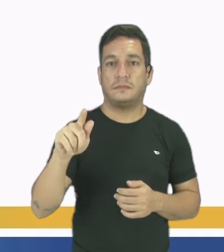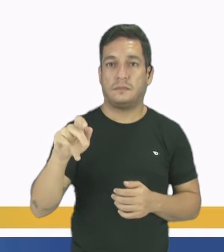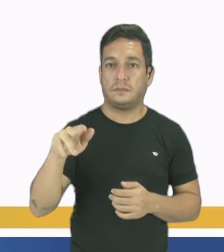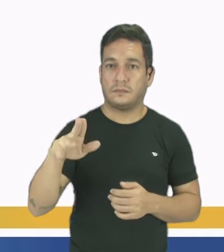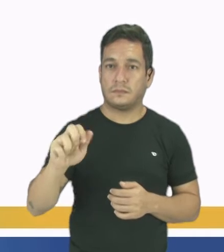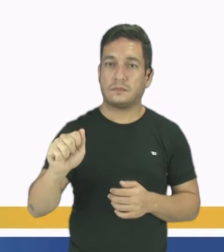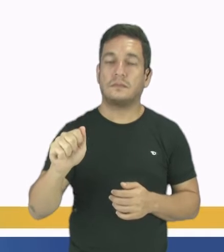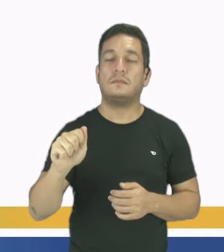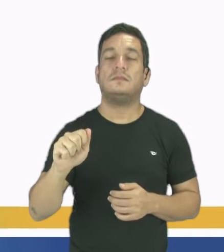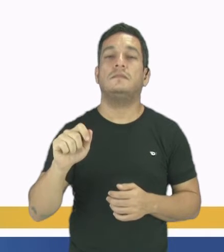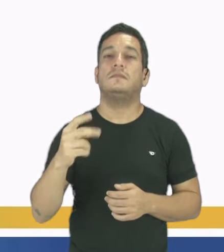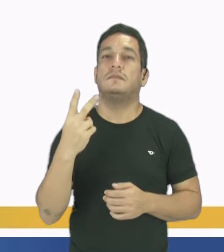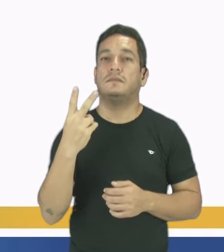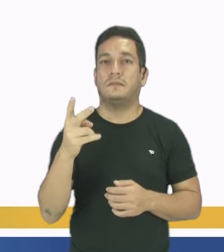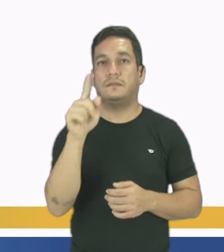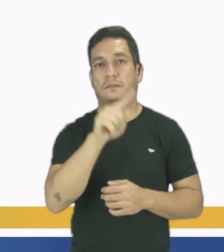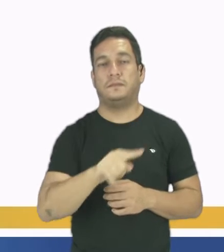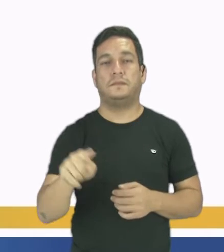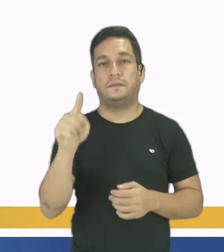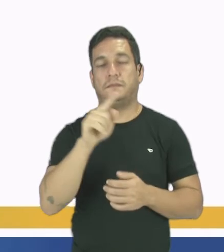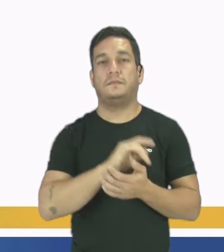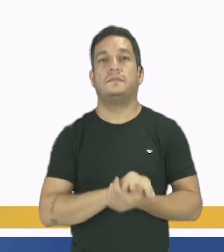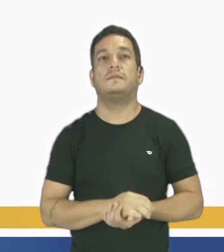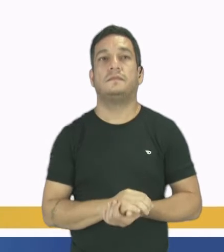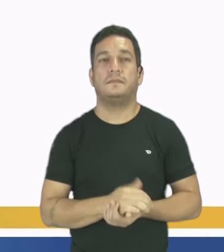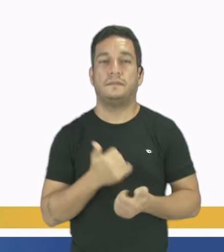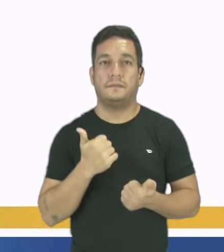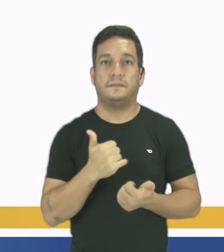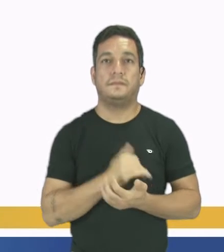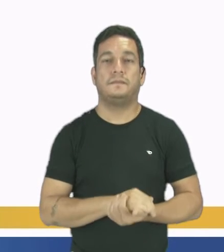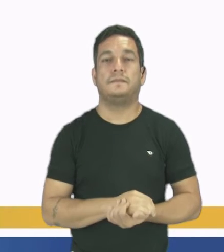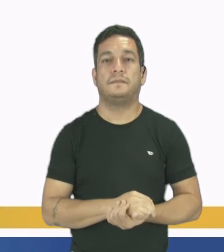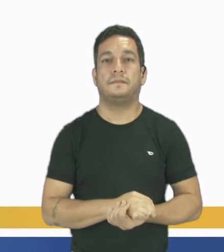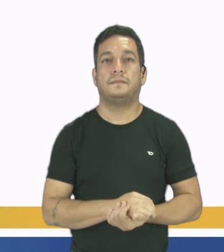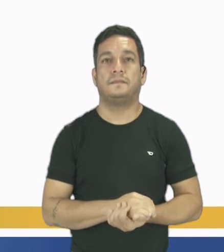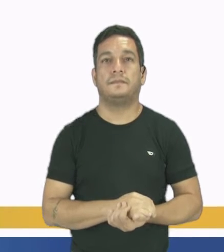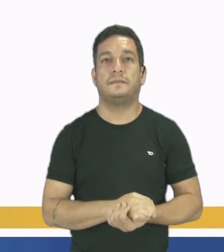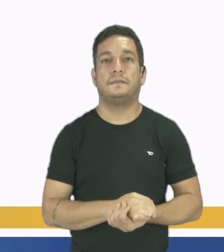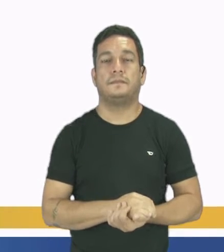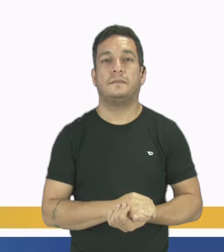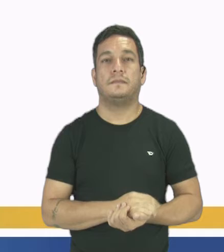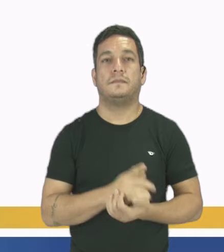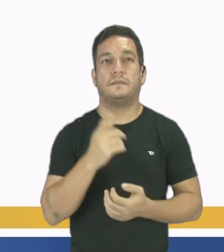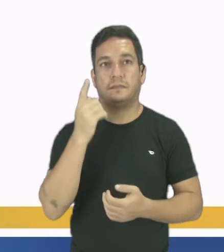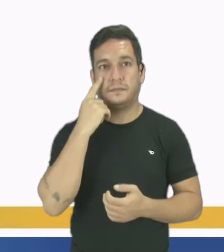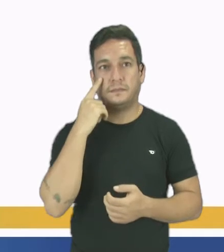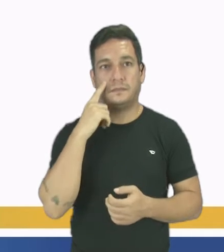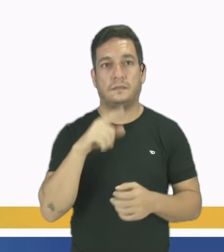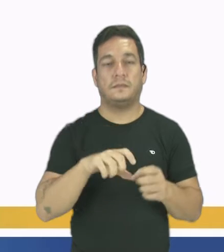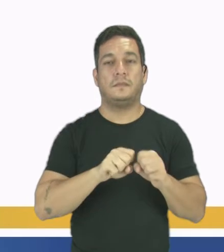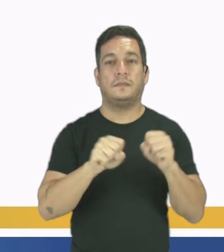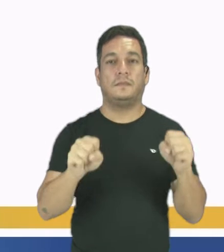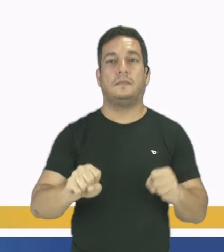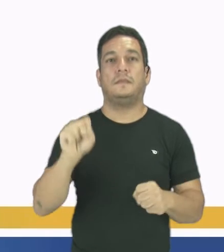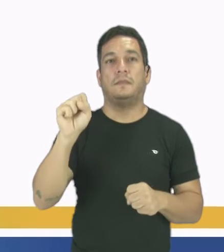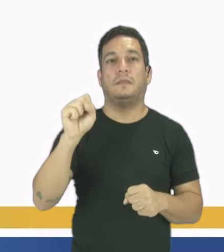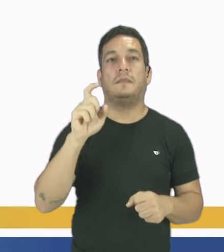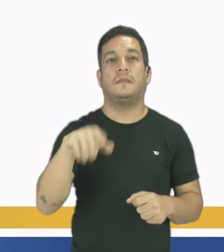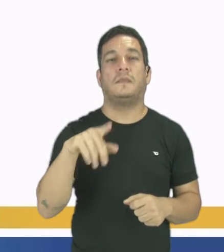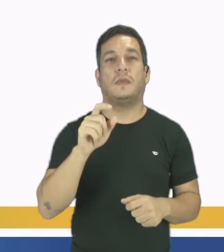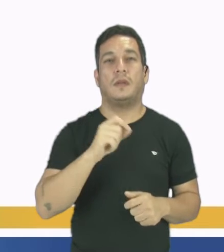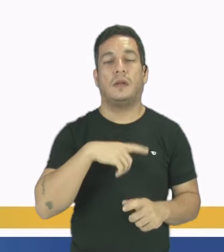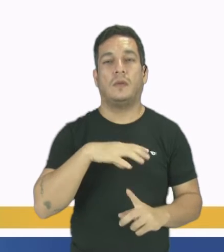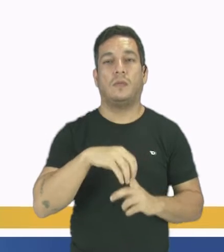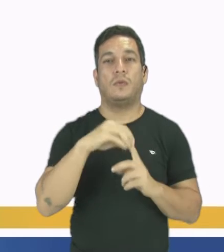tangencia essas duas circunferências. Certo? O sistema S admite, nesse caso,